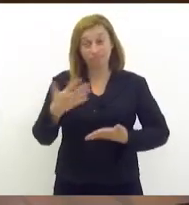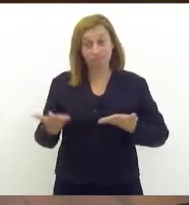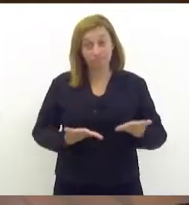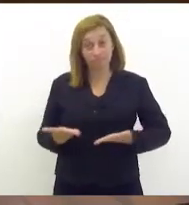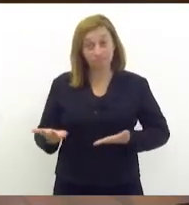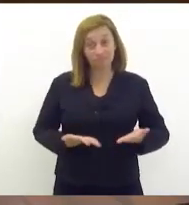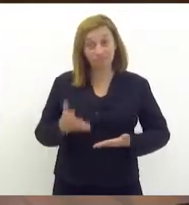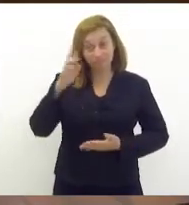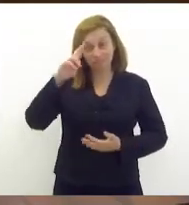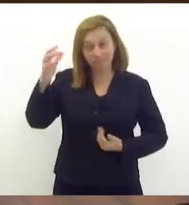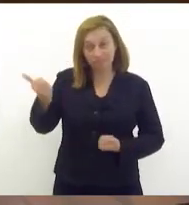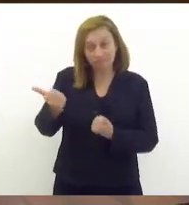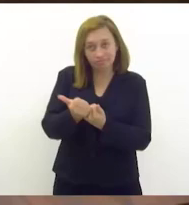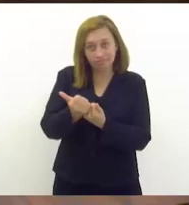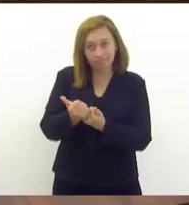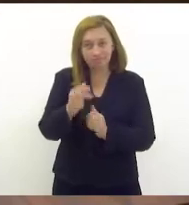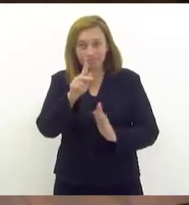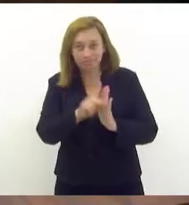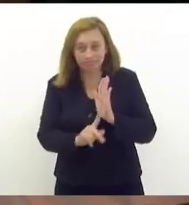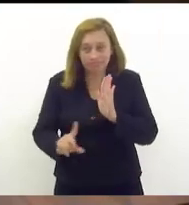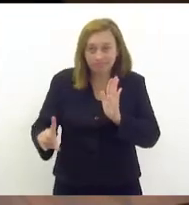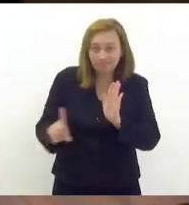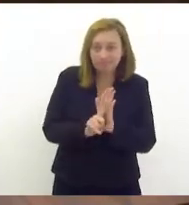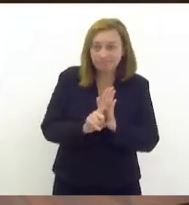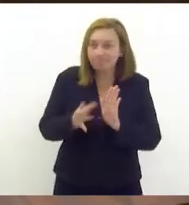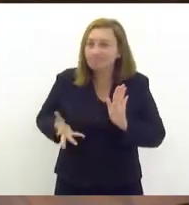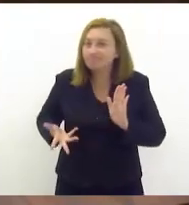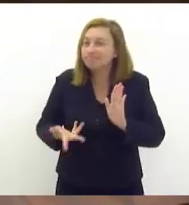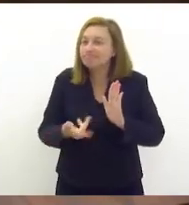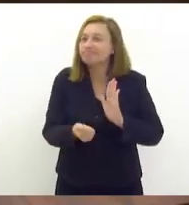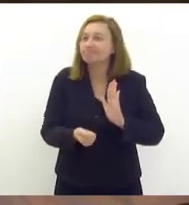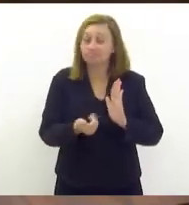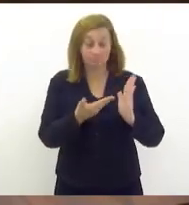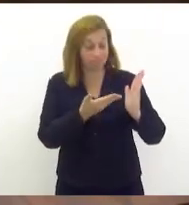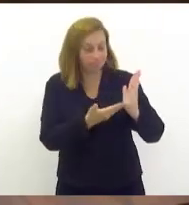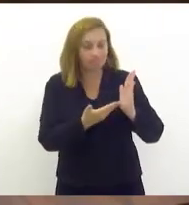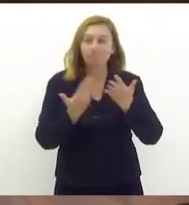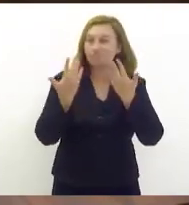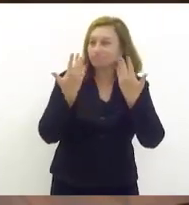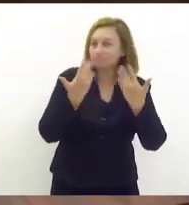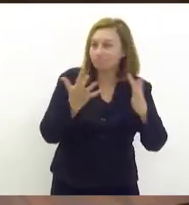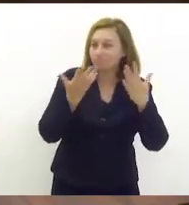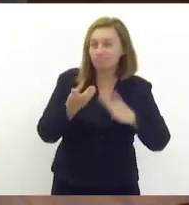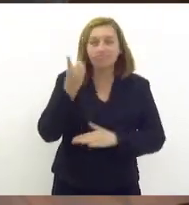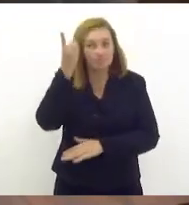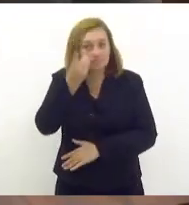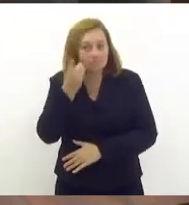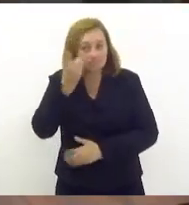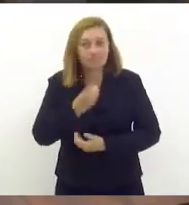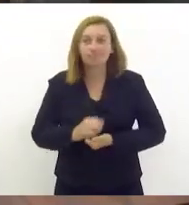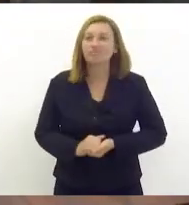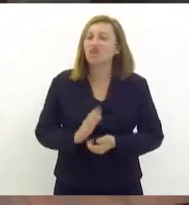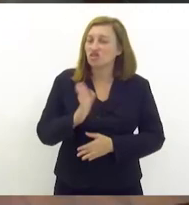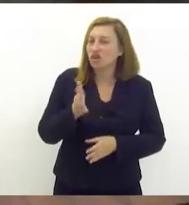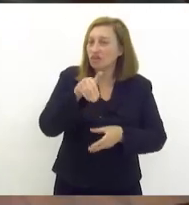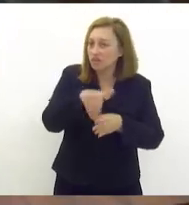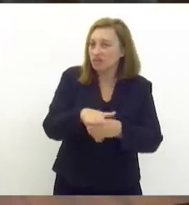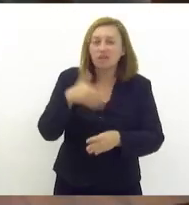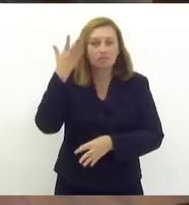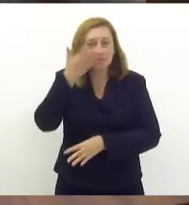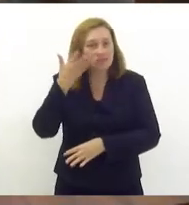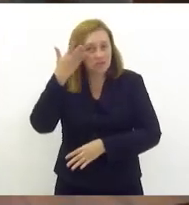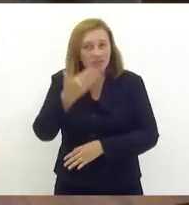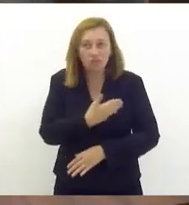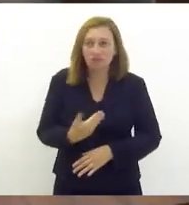está colaborando com o projeto de lei maravilhoso como esse né parabenizo Deputado já tínhamos aqui votado a mensagem do